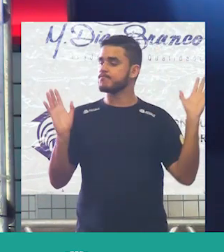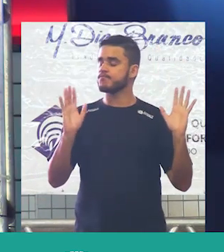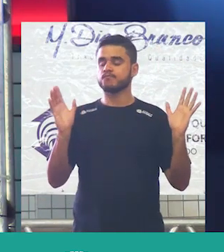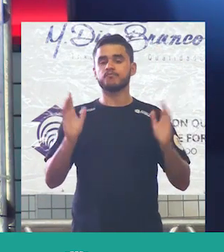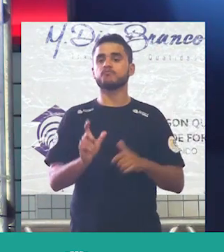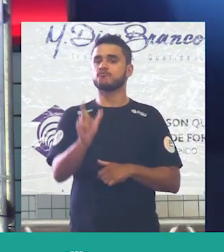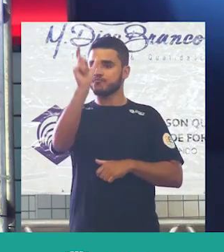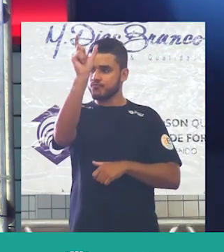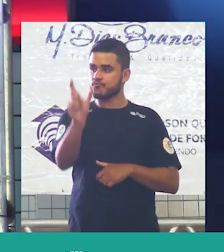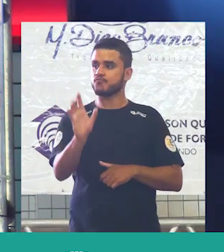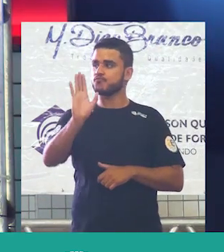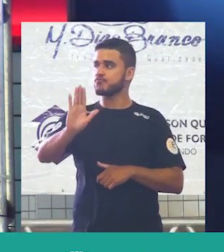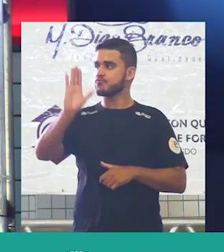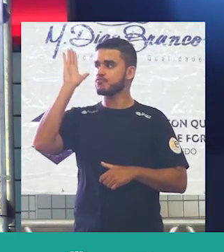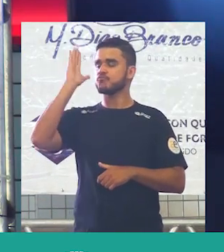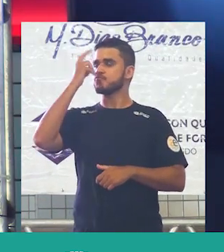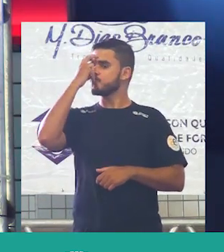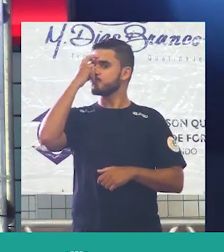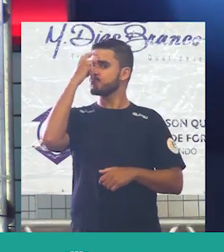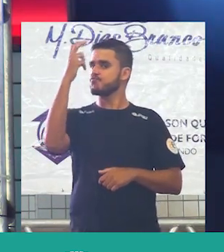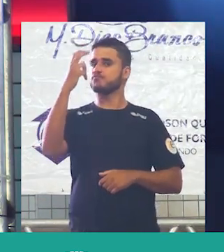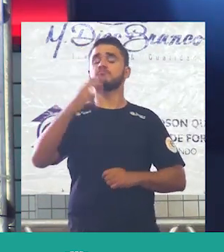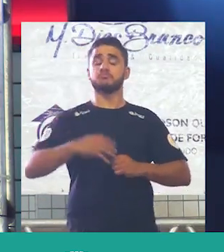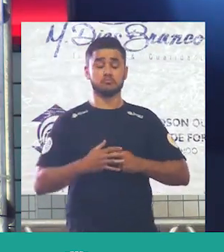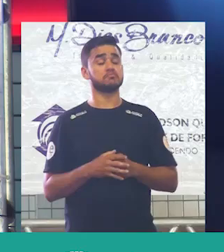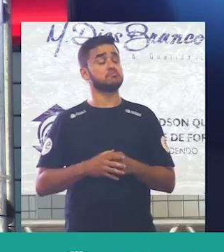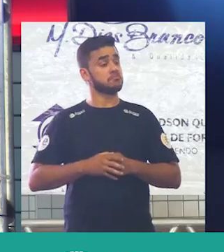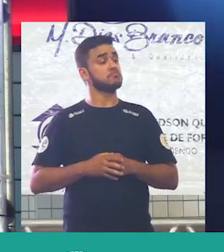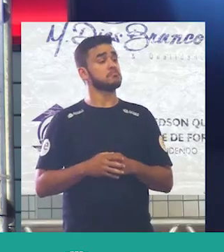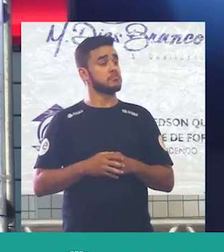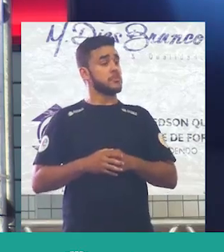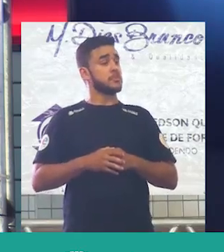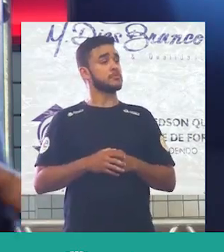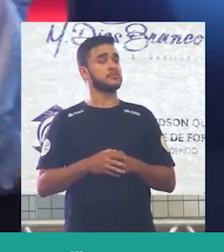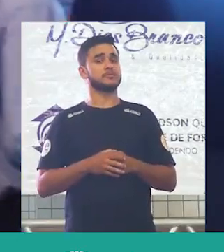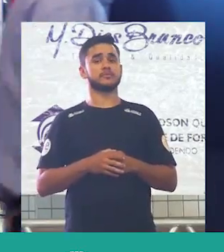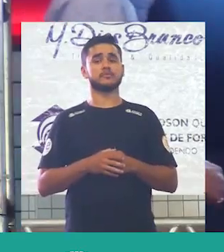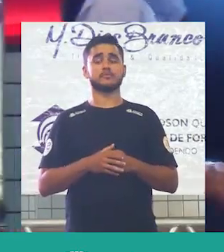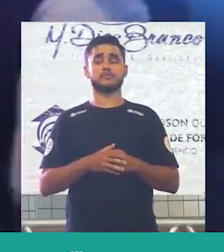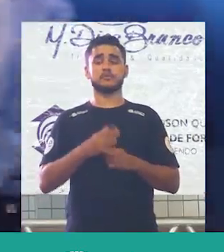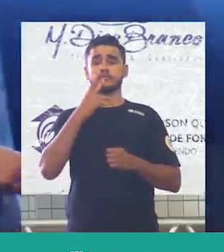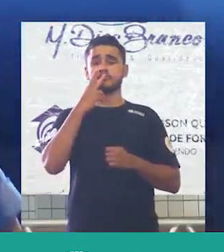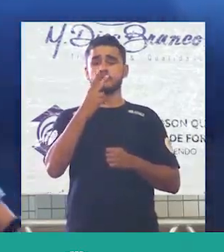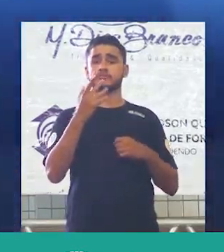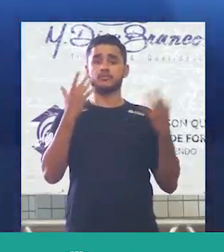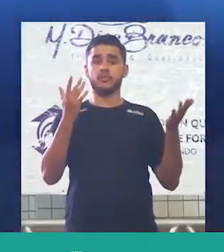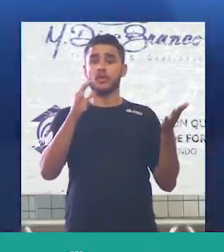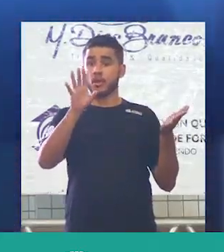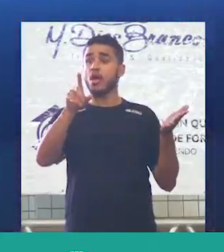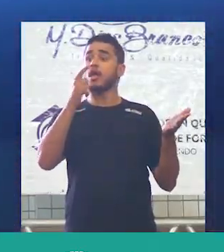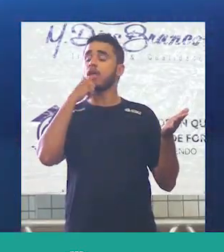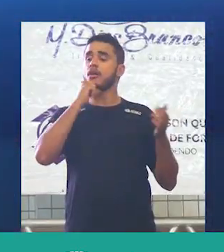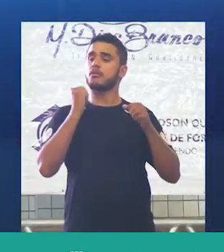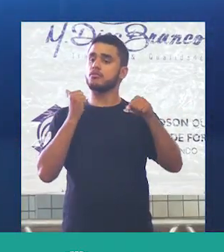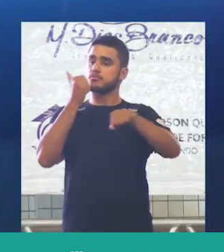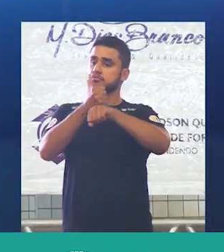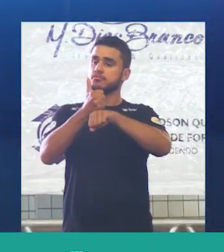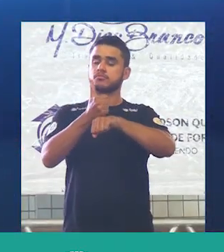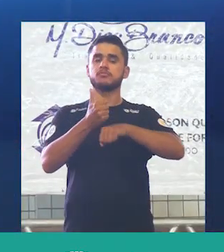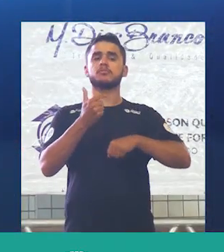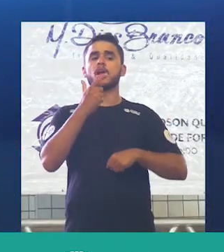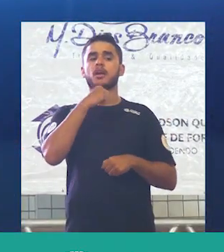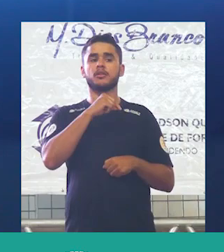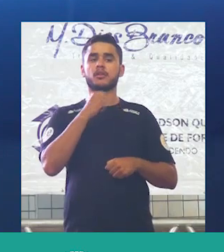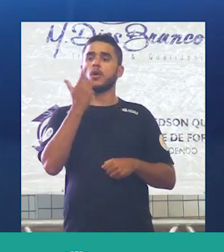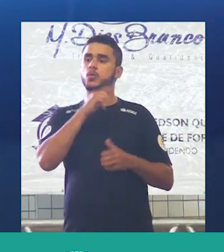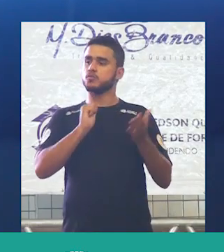Mas eu não posso negar a sua genialidade. Isso porque Vargas vai ficar no poder, ele chega no poder através